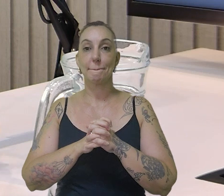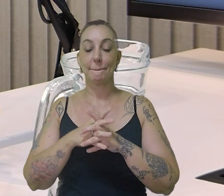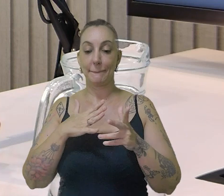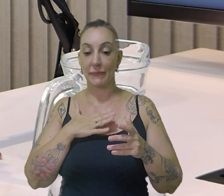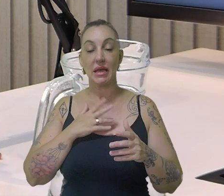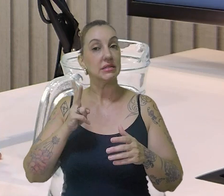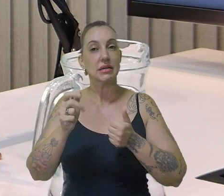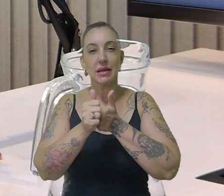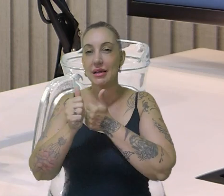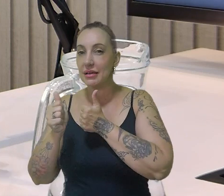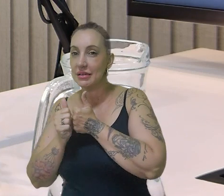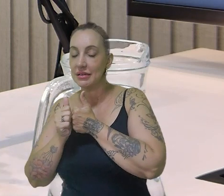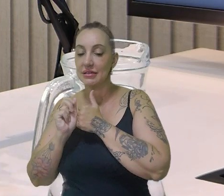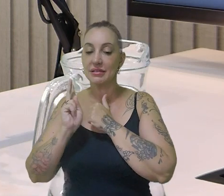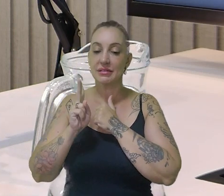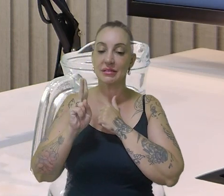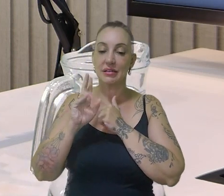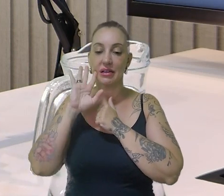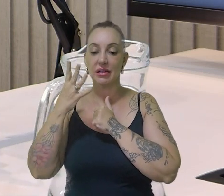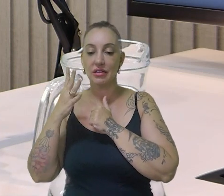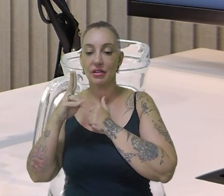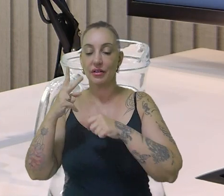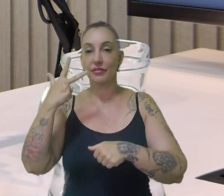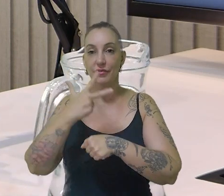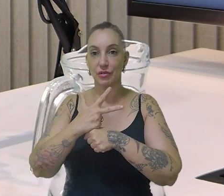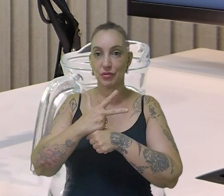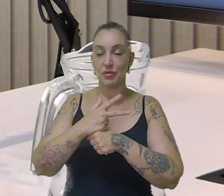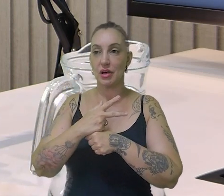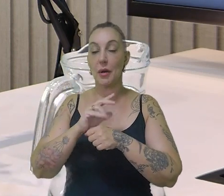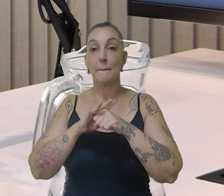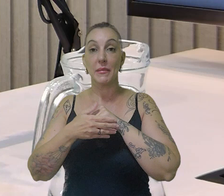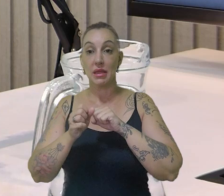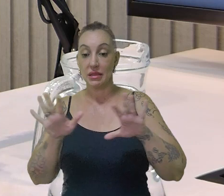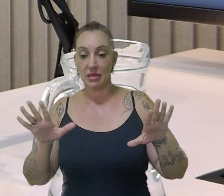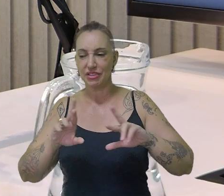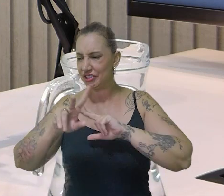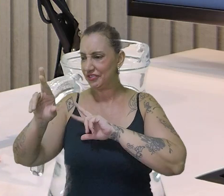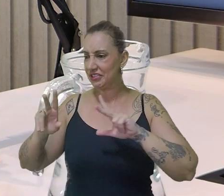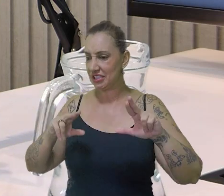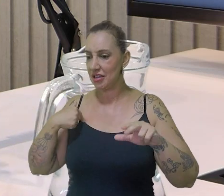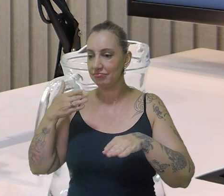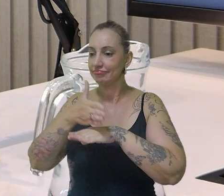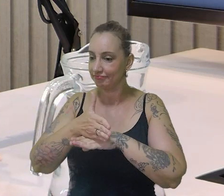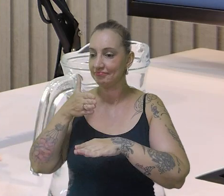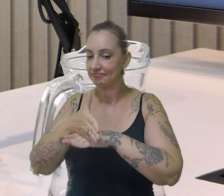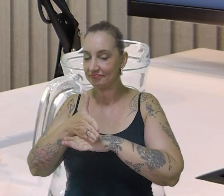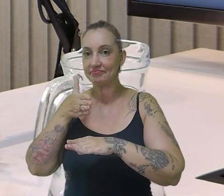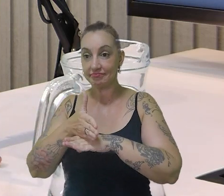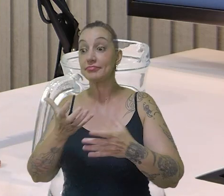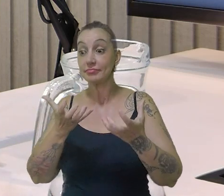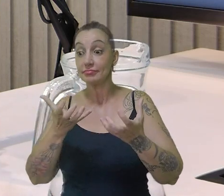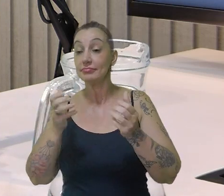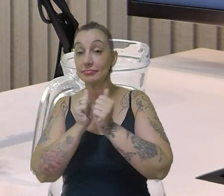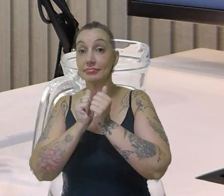eu tava sempre por perto assim e sempre que rola rolou virtualmente na pandemia rolou em diversas configurações e eu tava lá assim fazendo